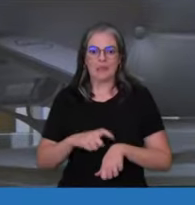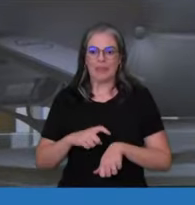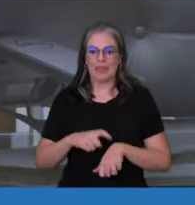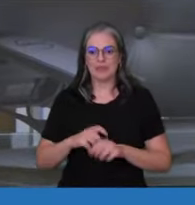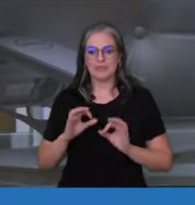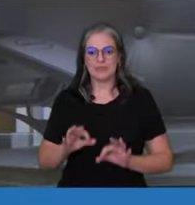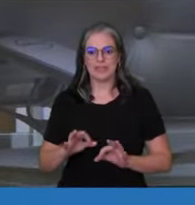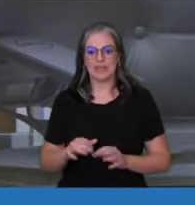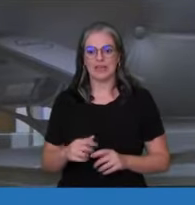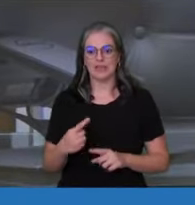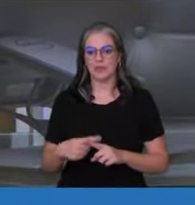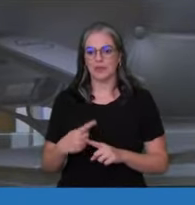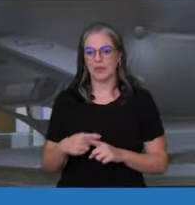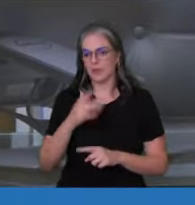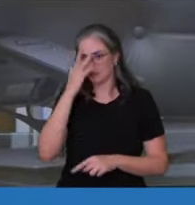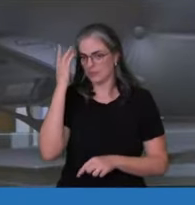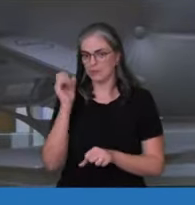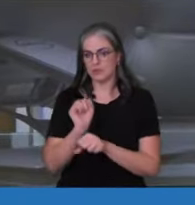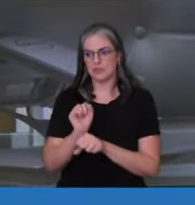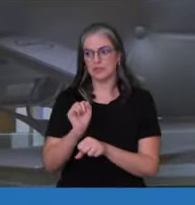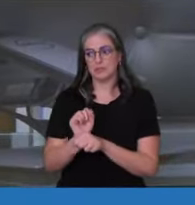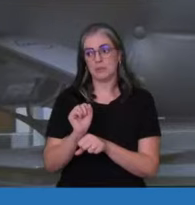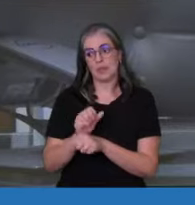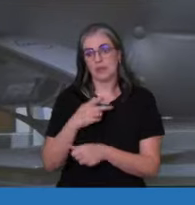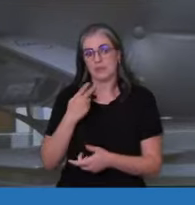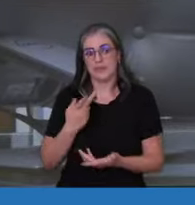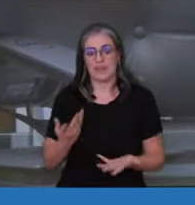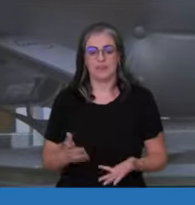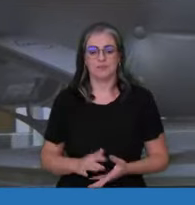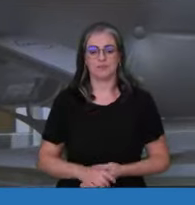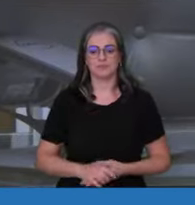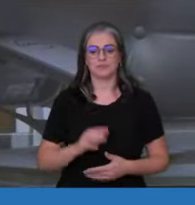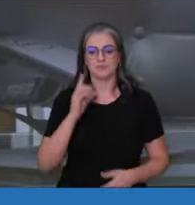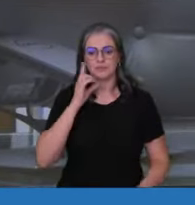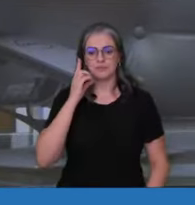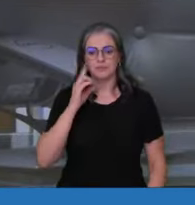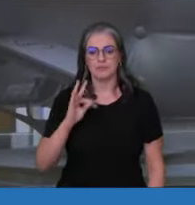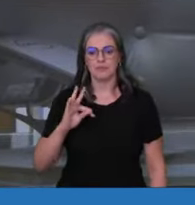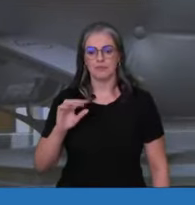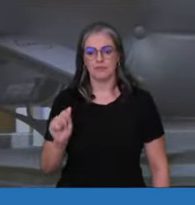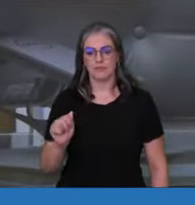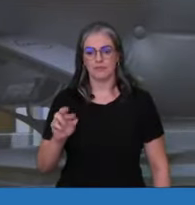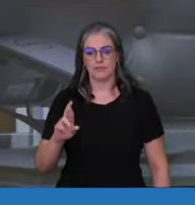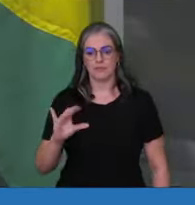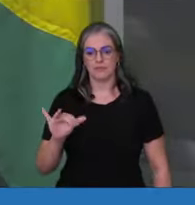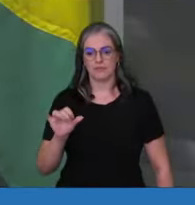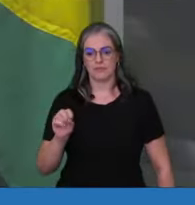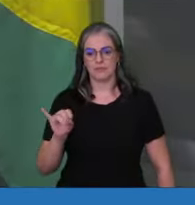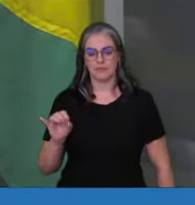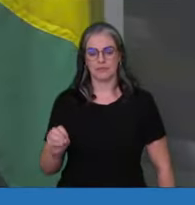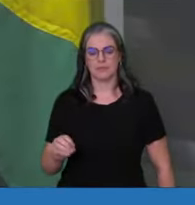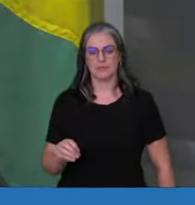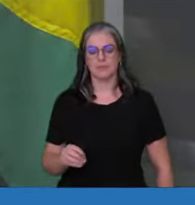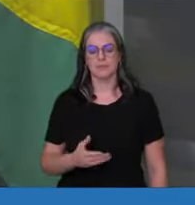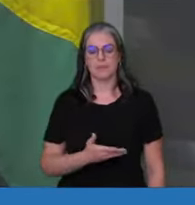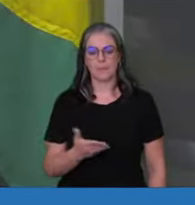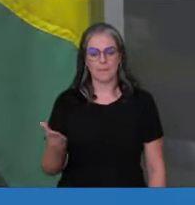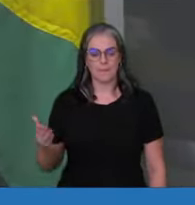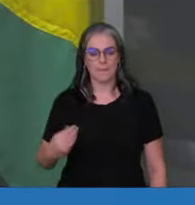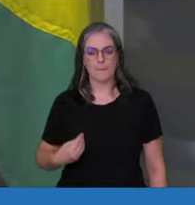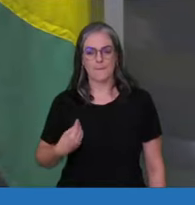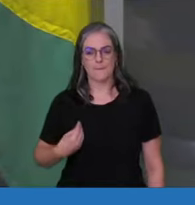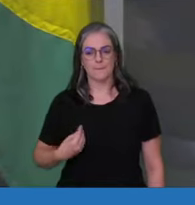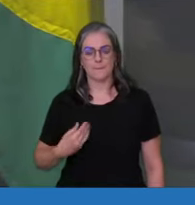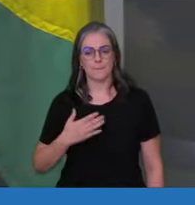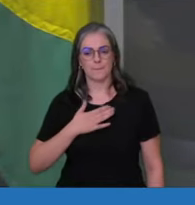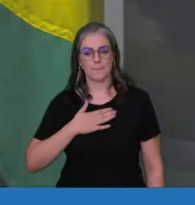aqui esperaram até agora não vão conseguir todos falarem. Deputado Tarcísio. Senhora Presidente, senhores deputados e deputadas, para mim, toda